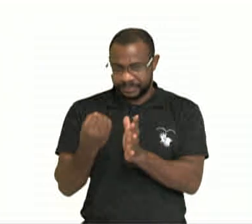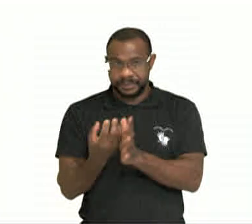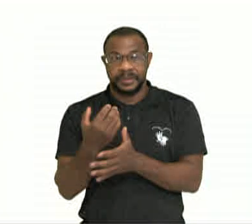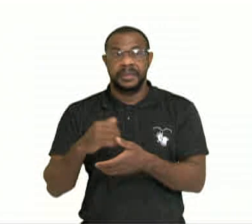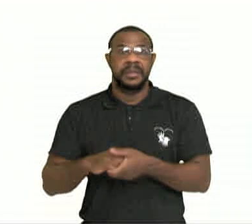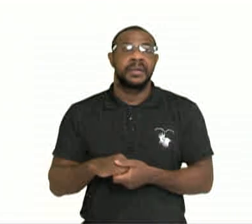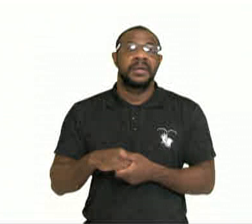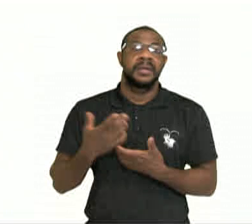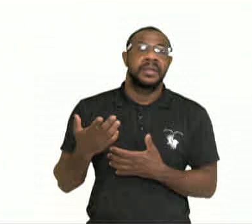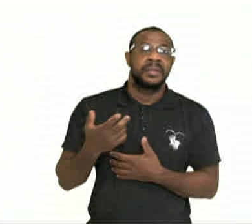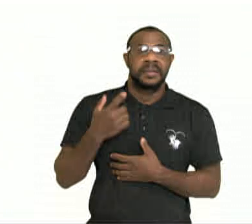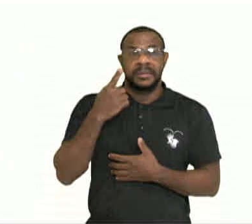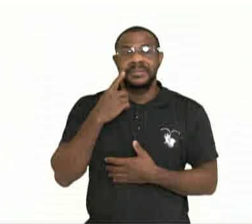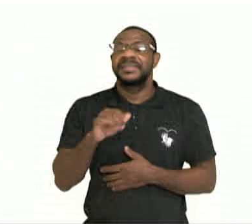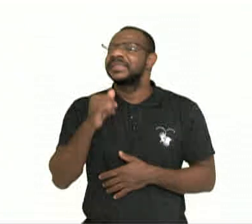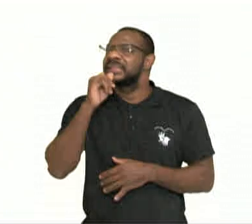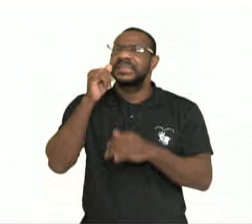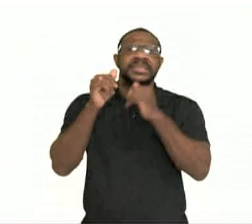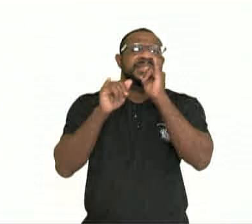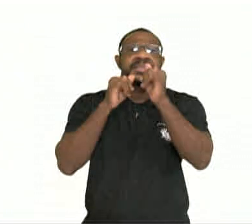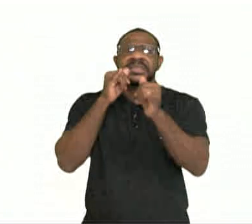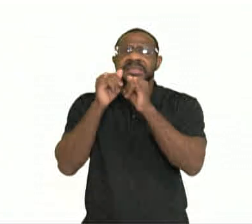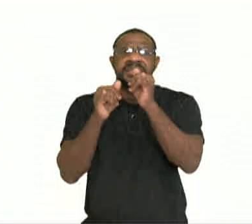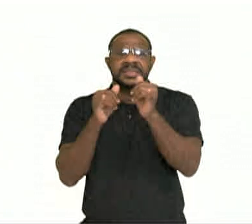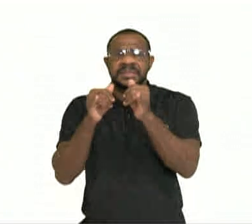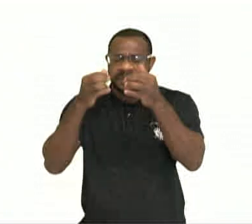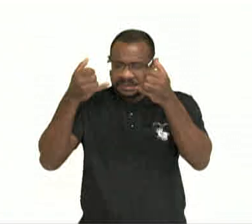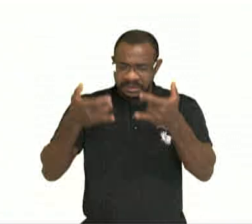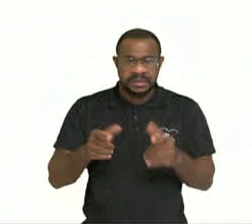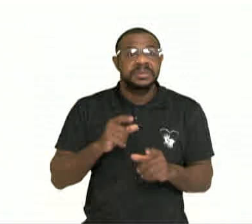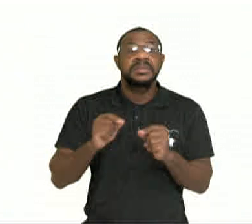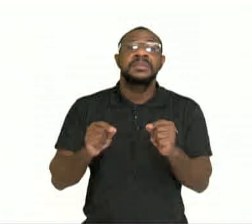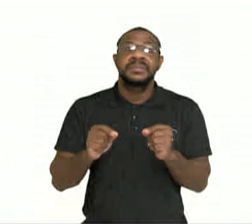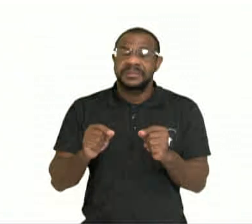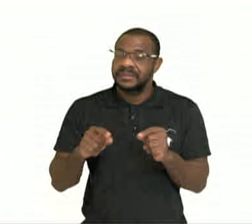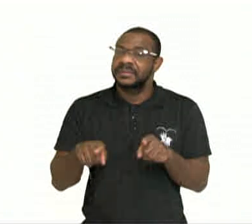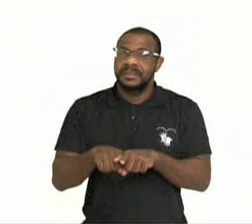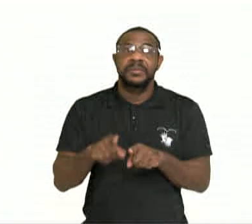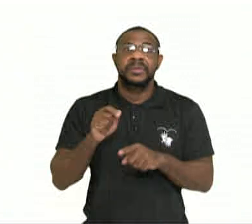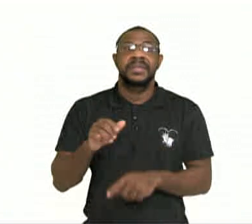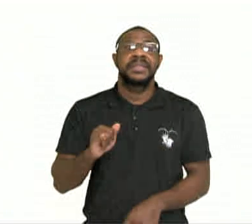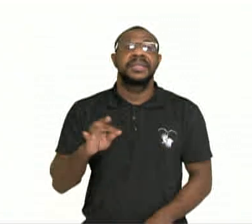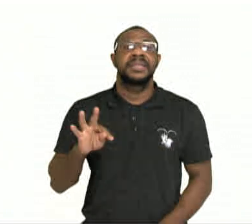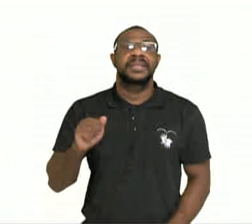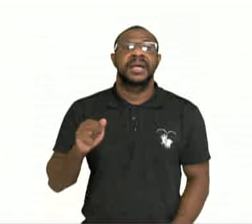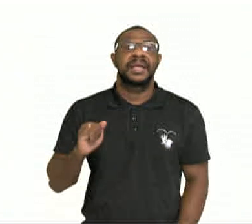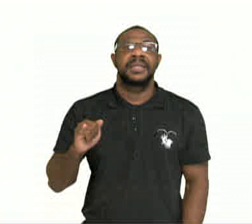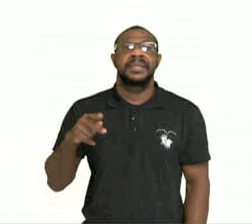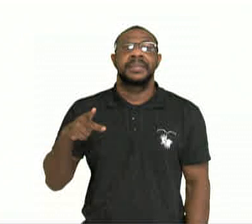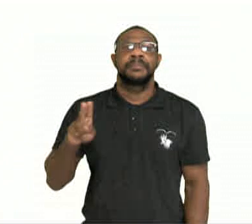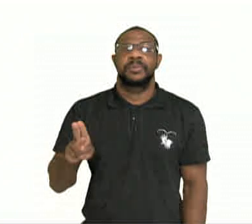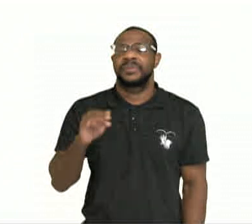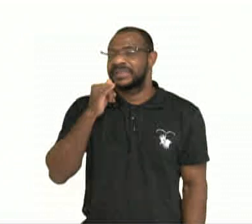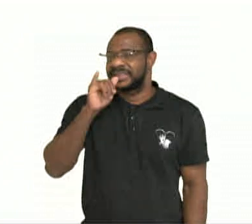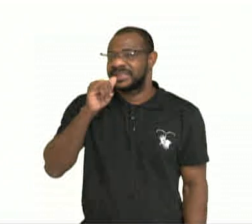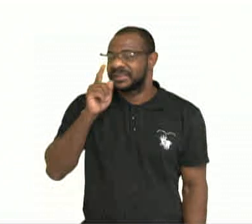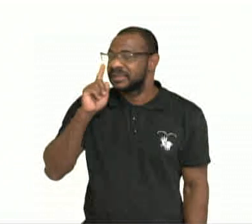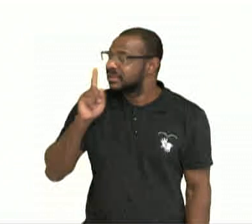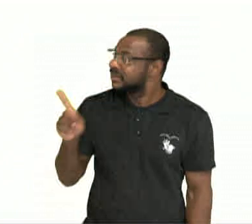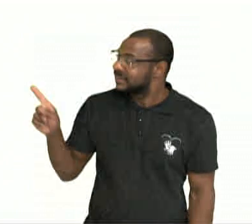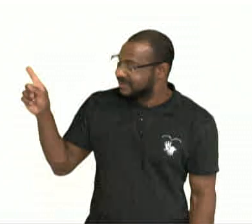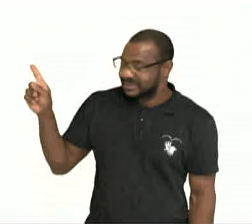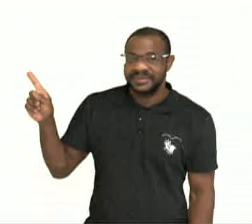quando a gente fala em eletricidade, a gente não pode deixar de falar da usina hidrelétrica de Itaipu e também da